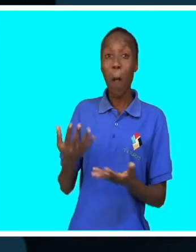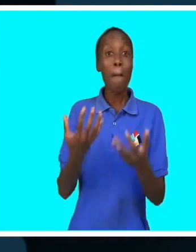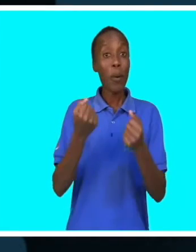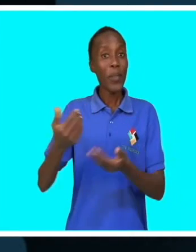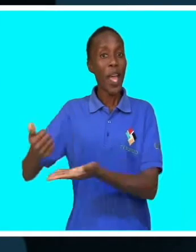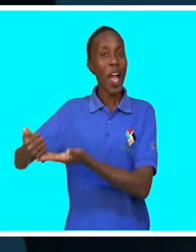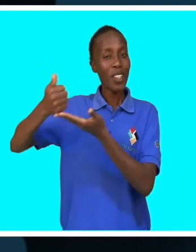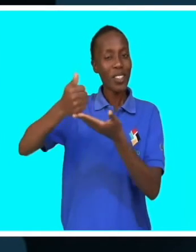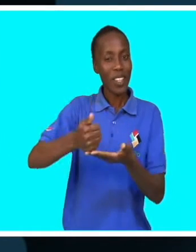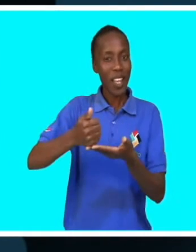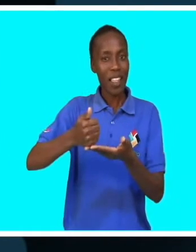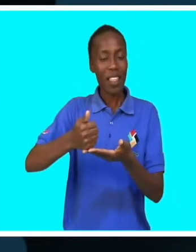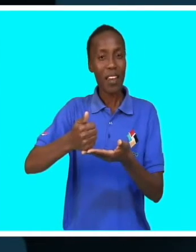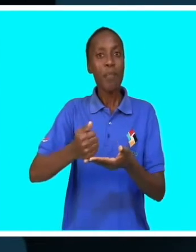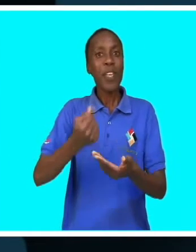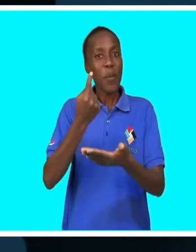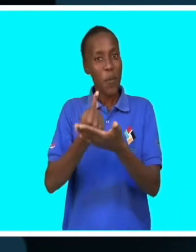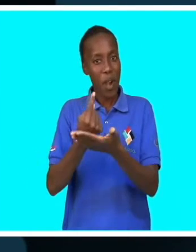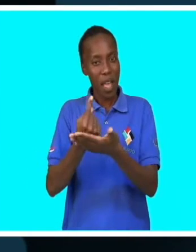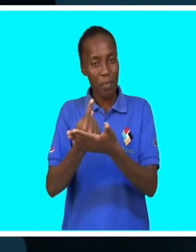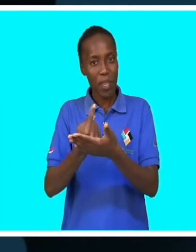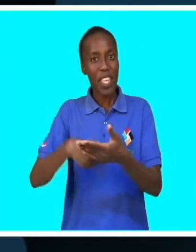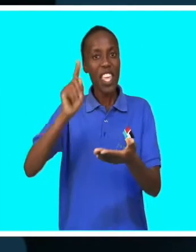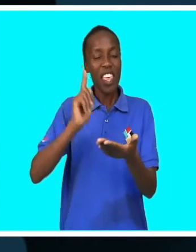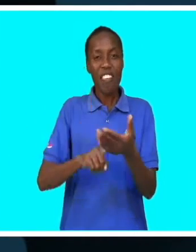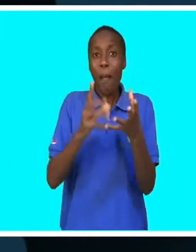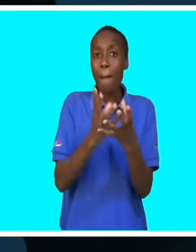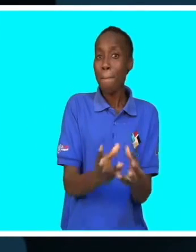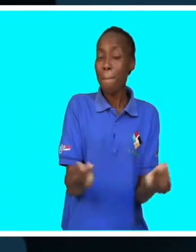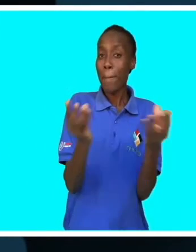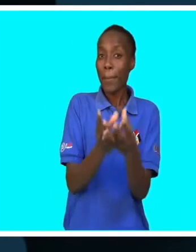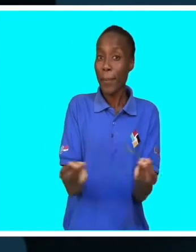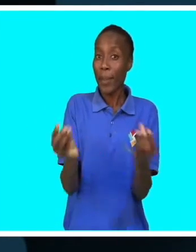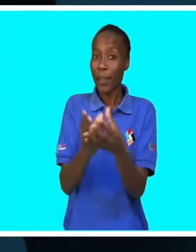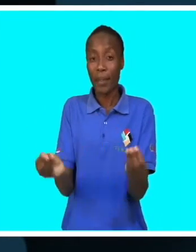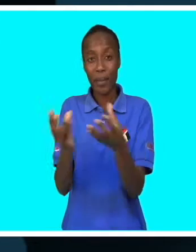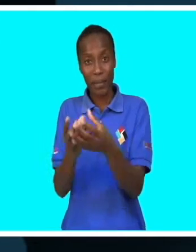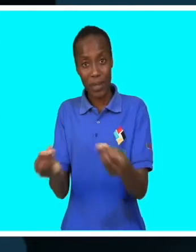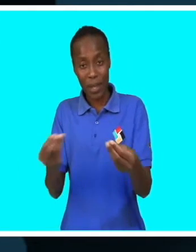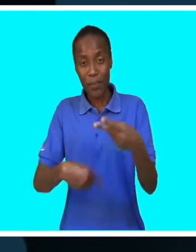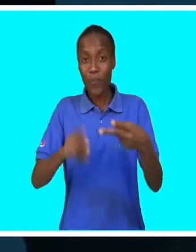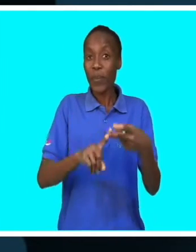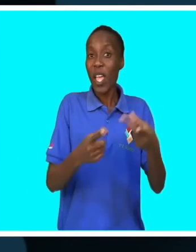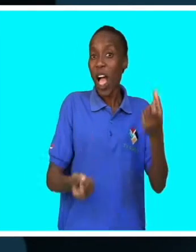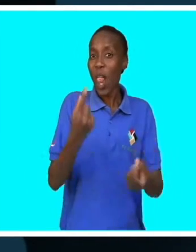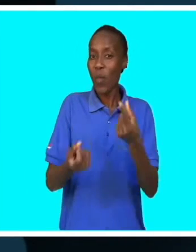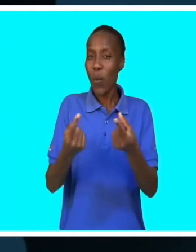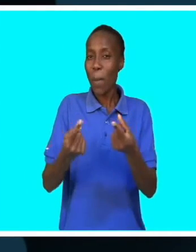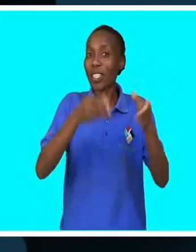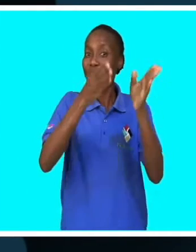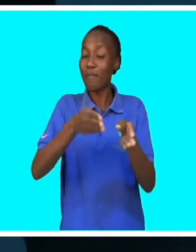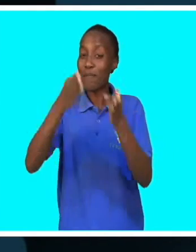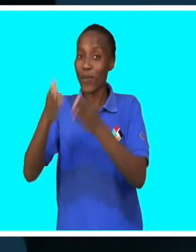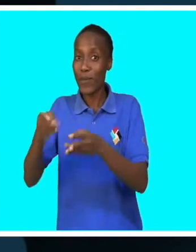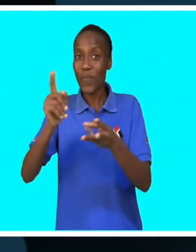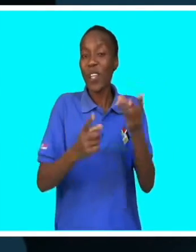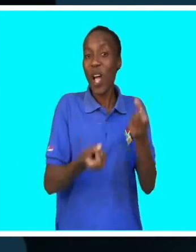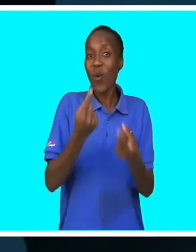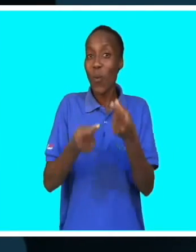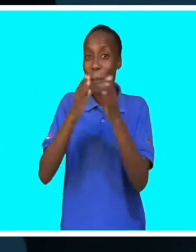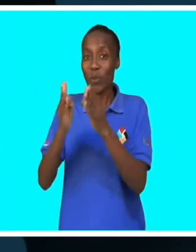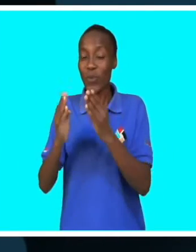Podemos dar assistência na sua essência, que é meios de compensação a algumas pessoas,